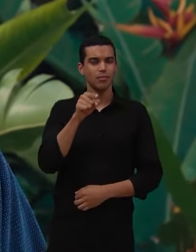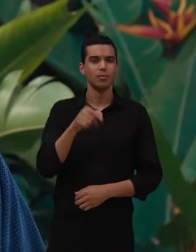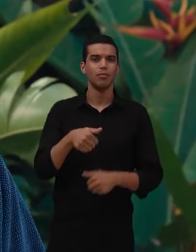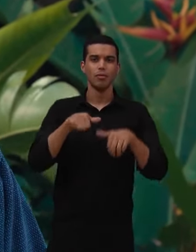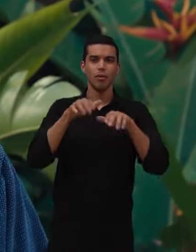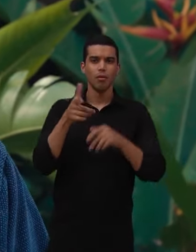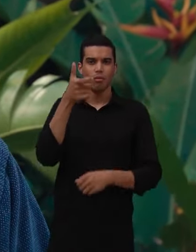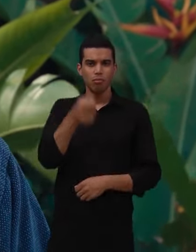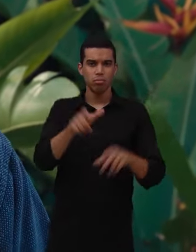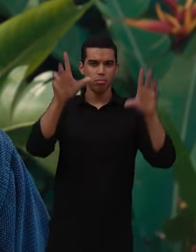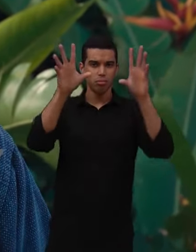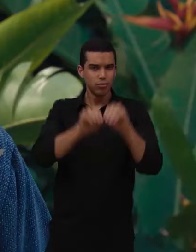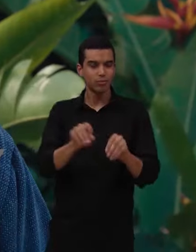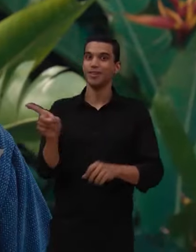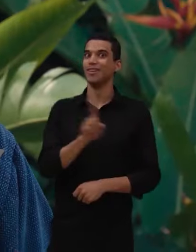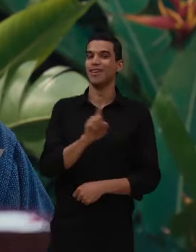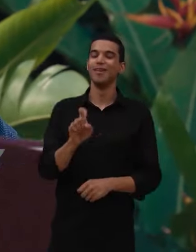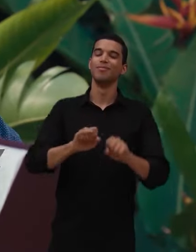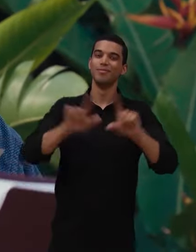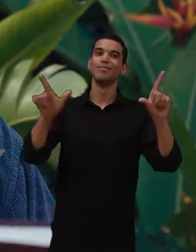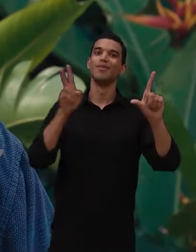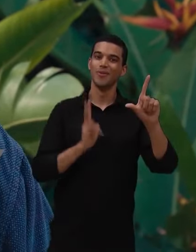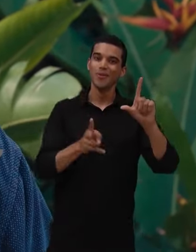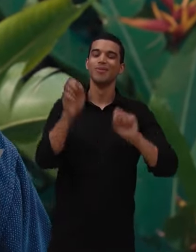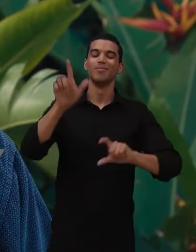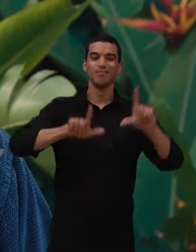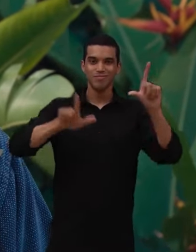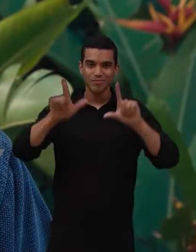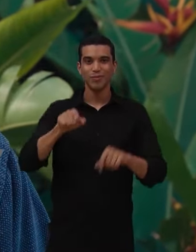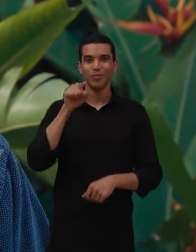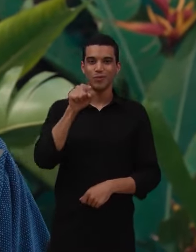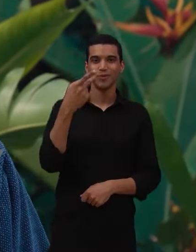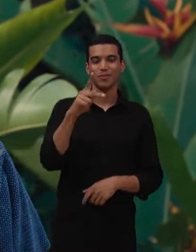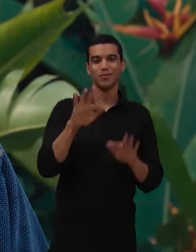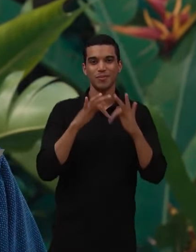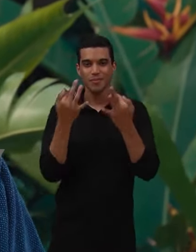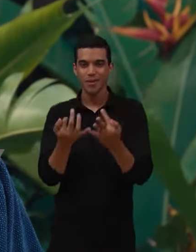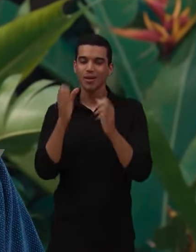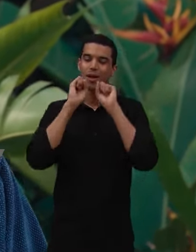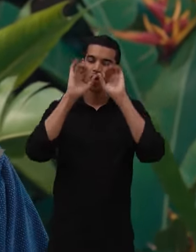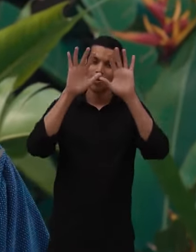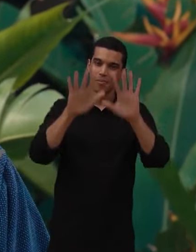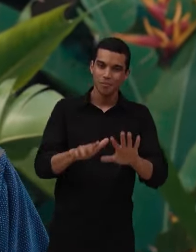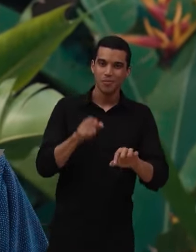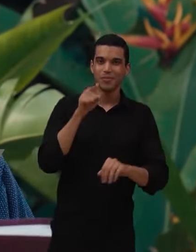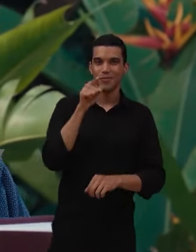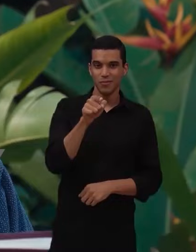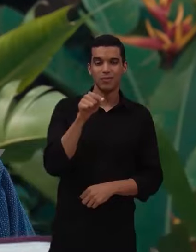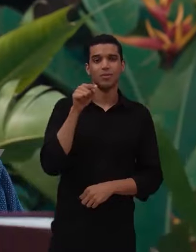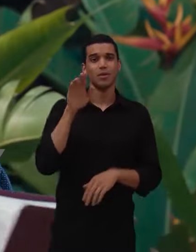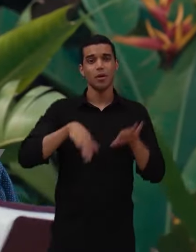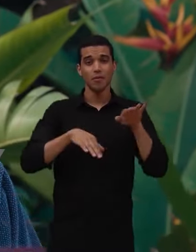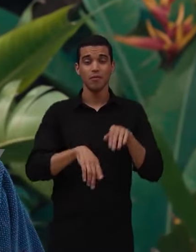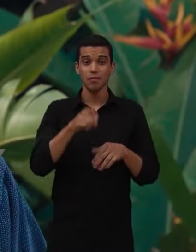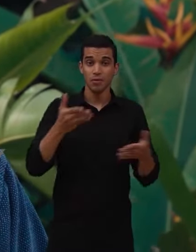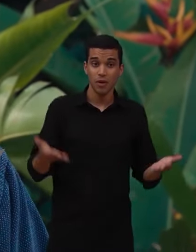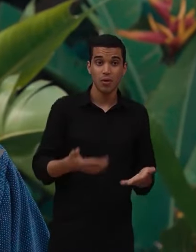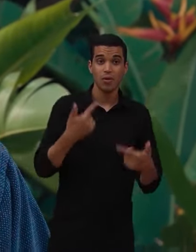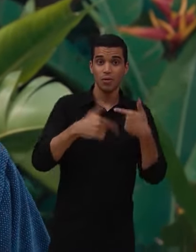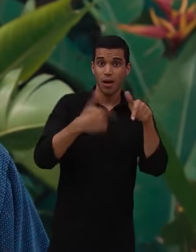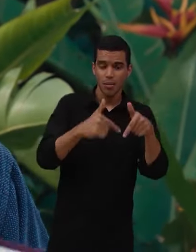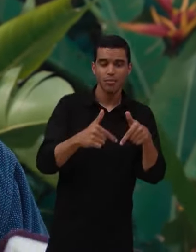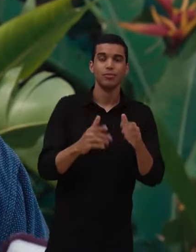copiosas bênçãos de Deus sigam sendo derramadas sobre a sua vida. Deus tem um propósito, Ele é o Senhor de nossas